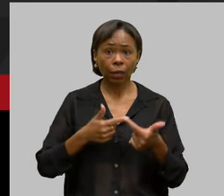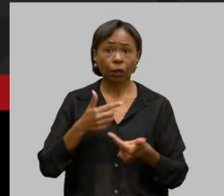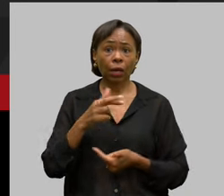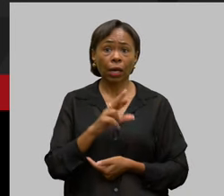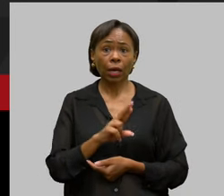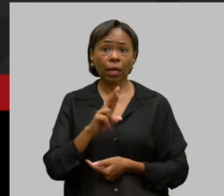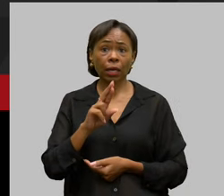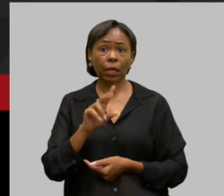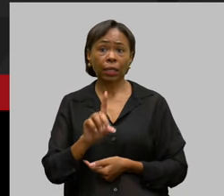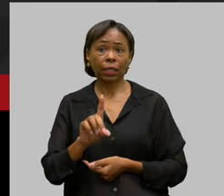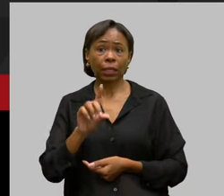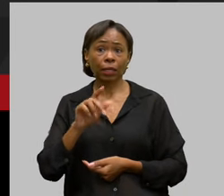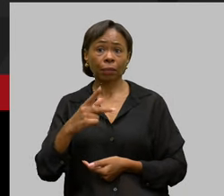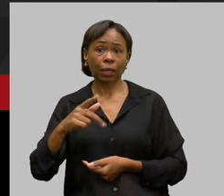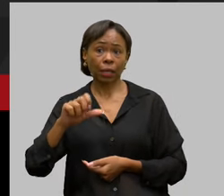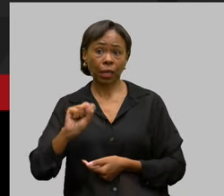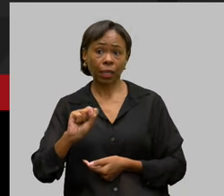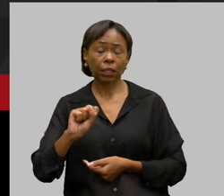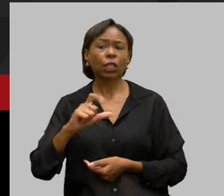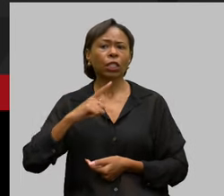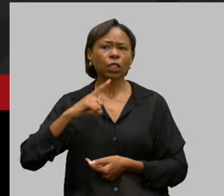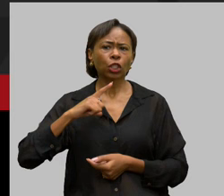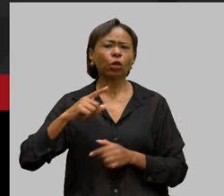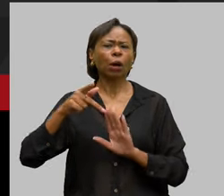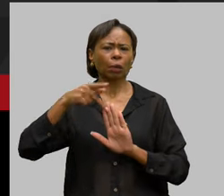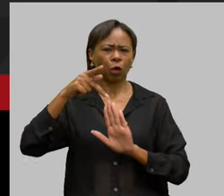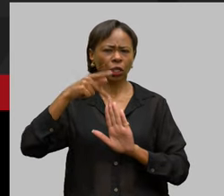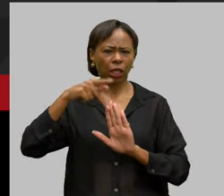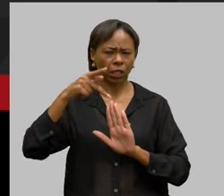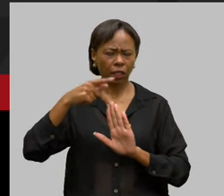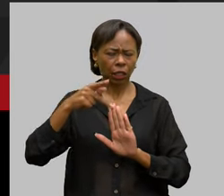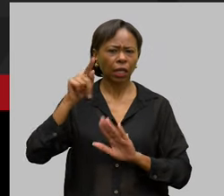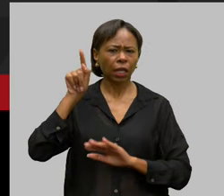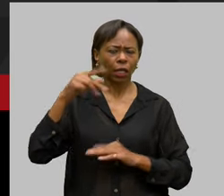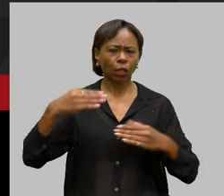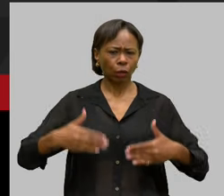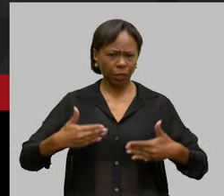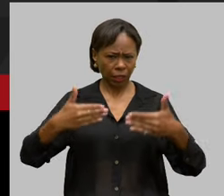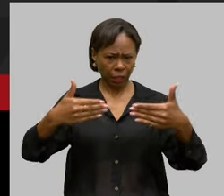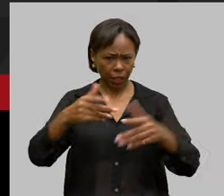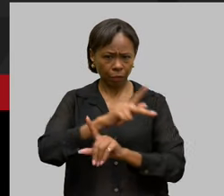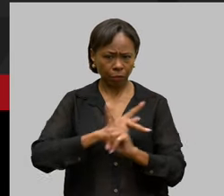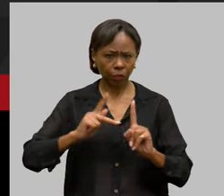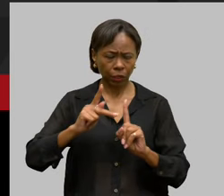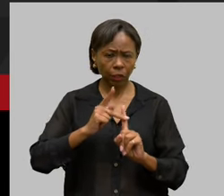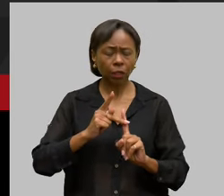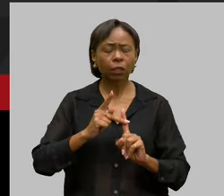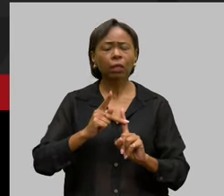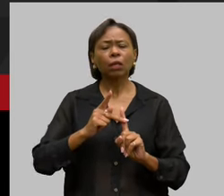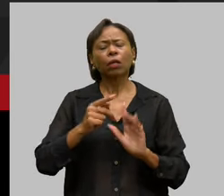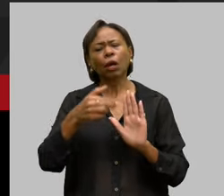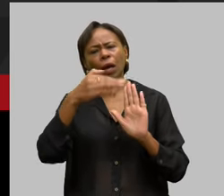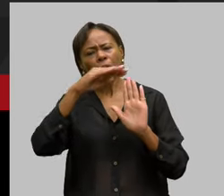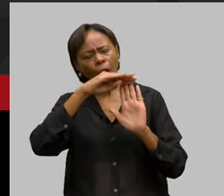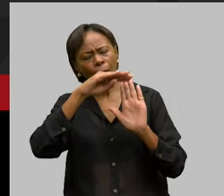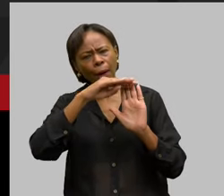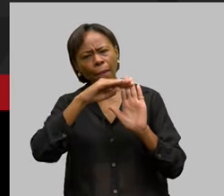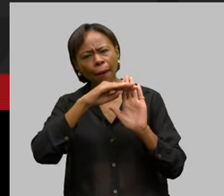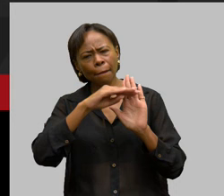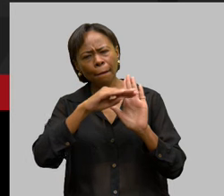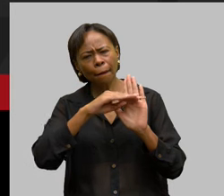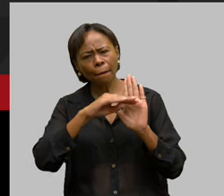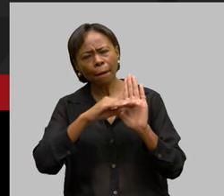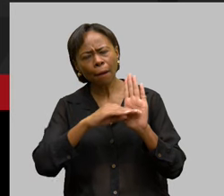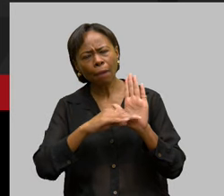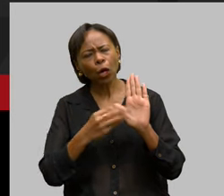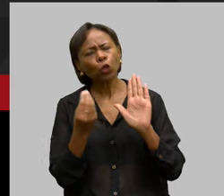4992 de 99 é uma portaria do Ministério da Previdência que trazia ali alguns critérios amplos eh de como